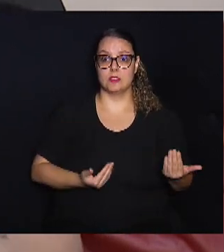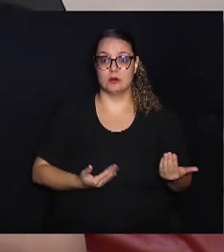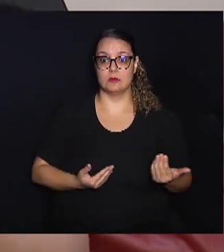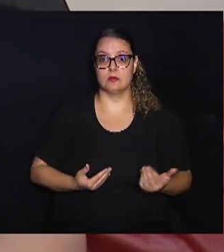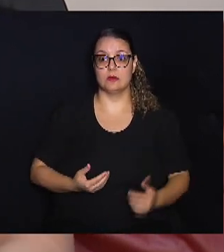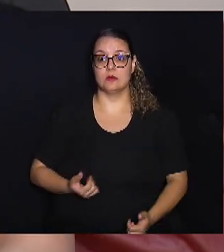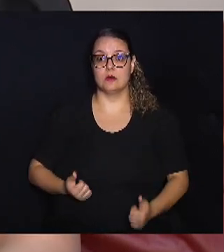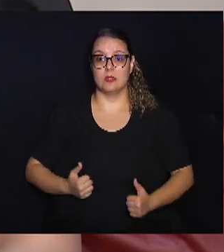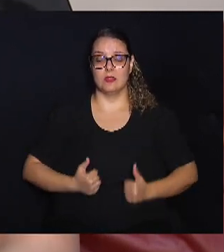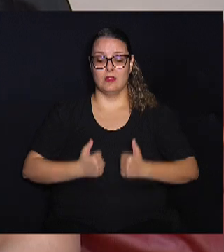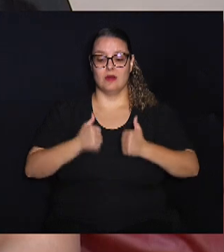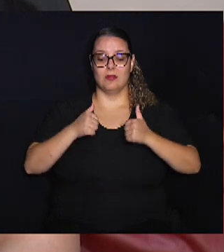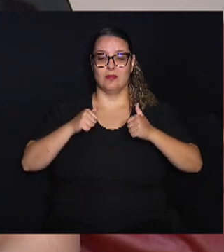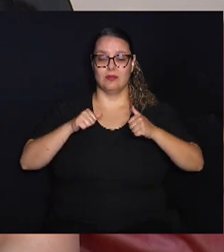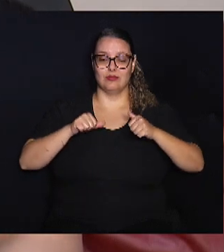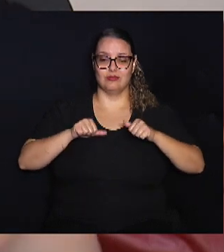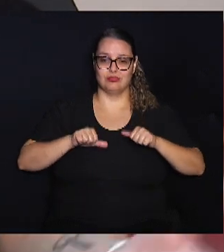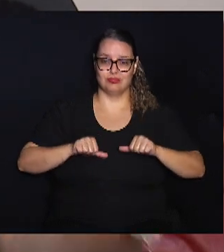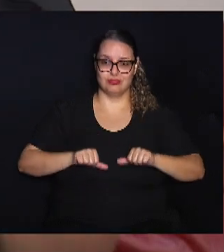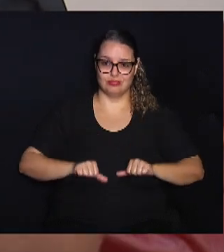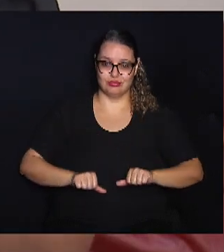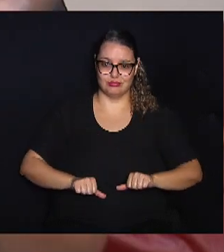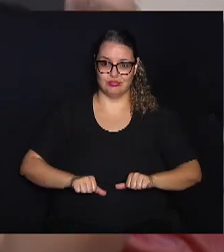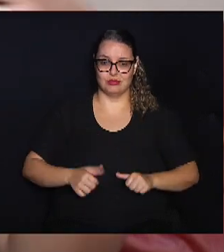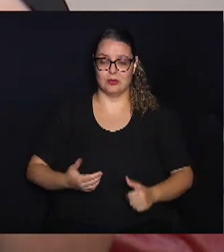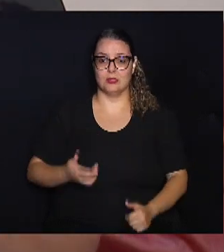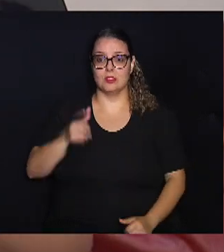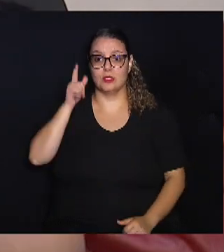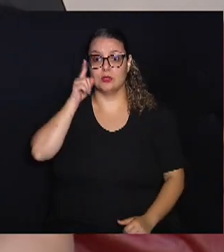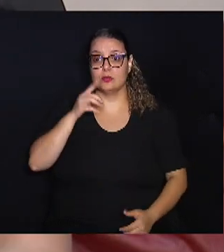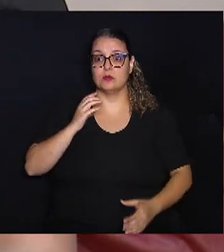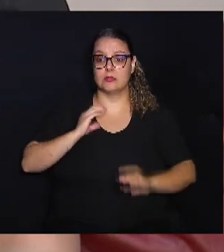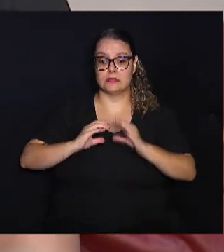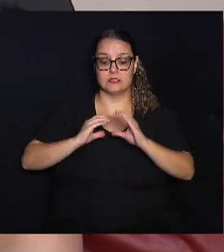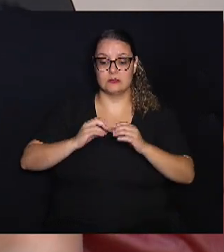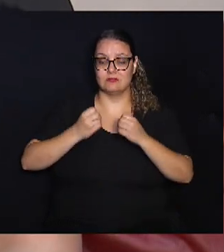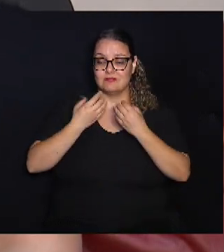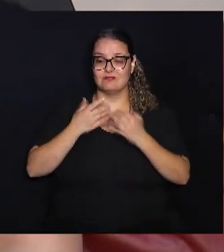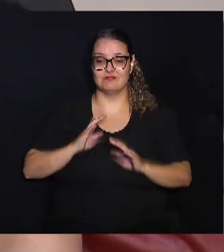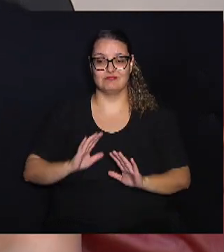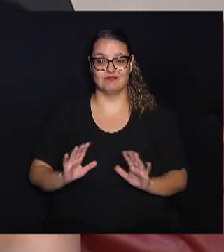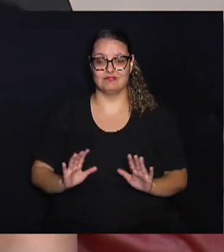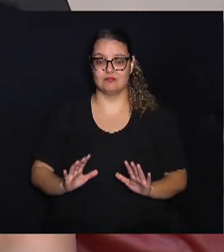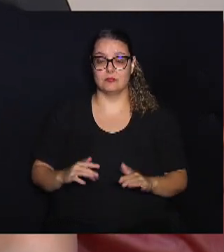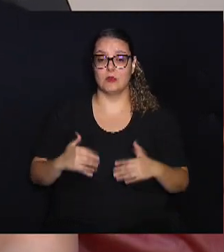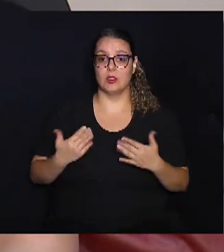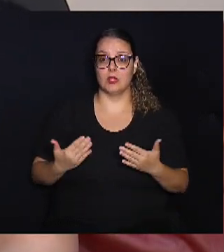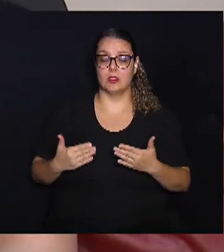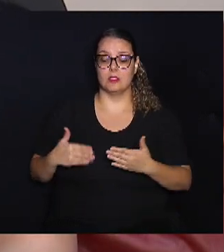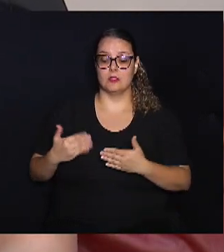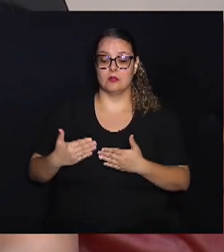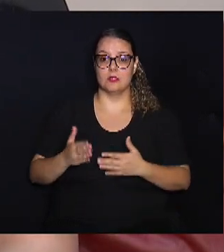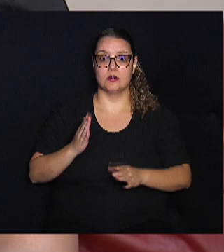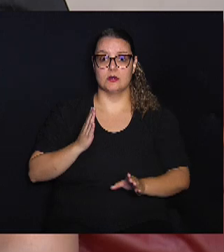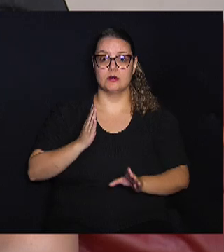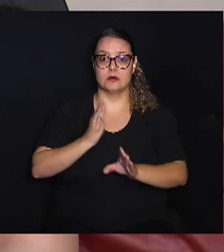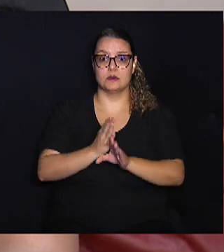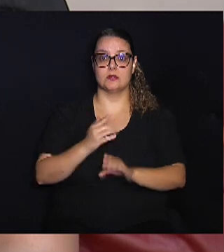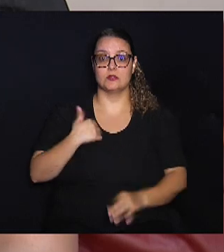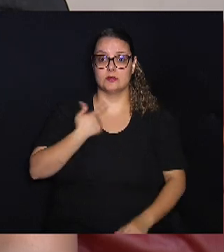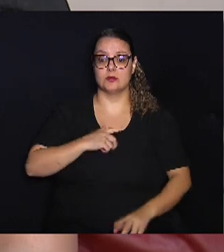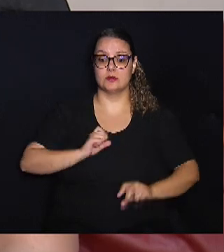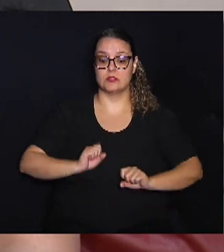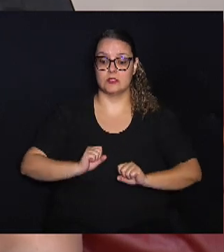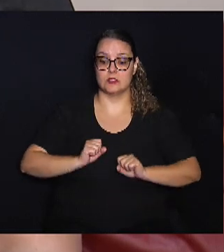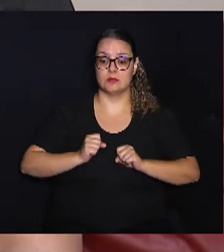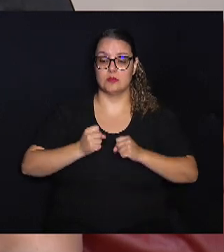baixa autoestima, acabam não conseguindo se comunicar muito bem, e aí a partir desses encontros a gente vai